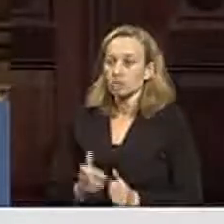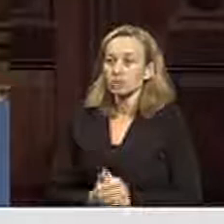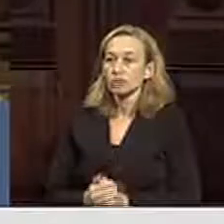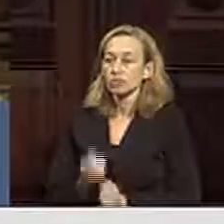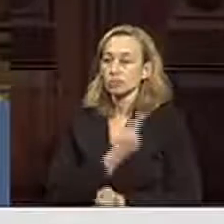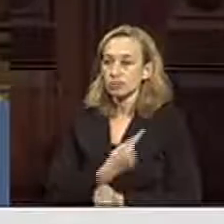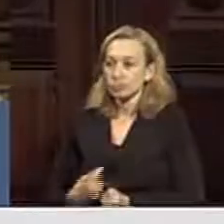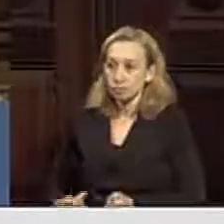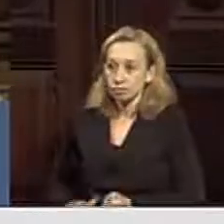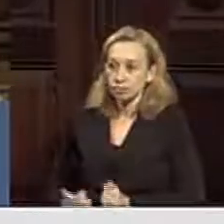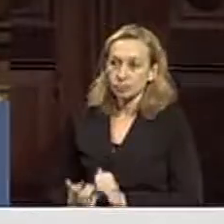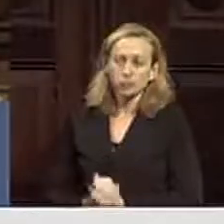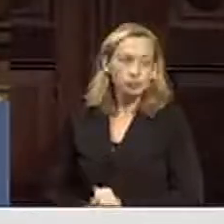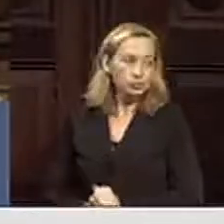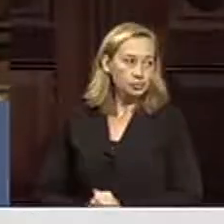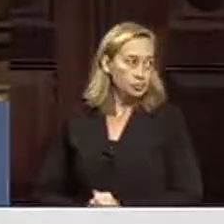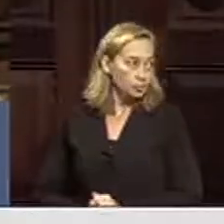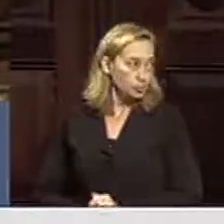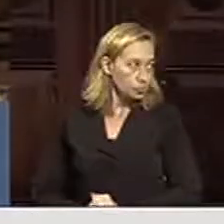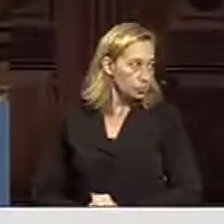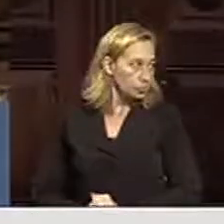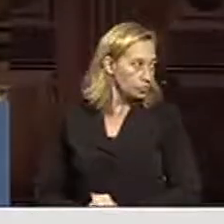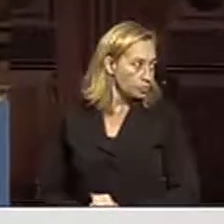governo de João Goulart.